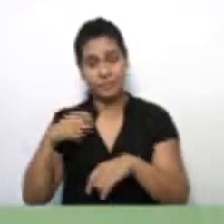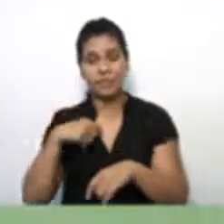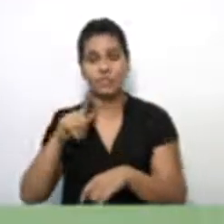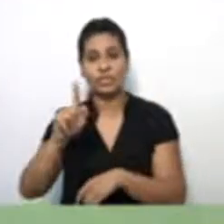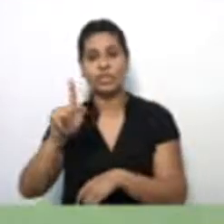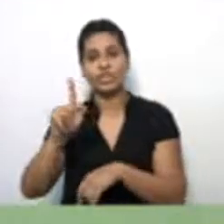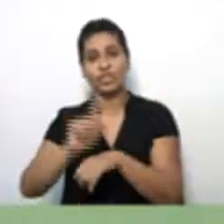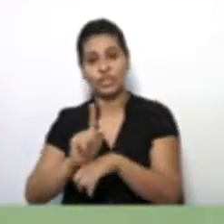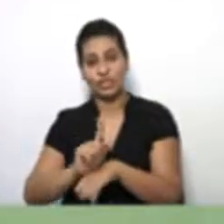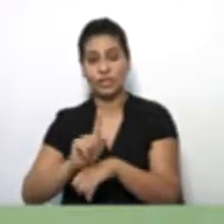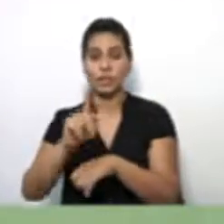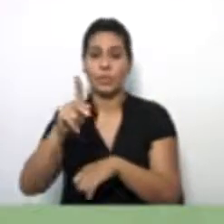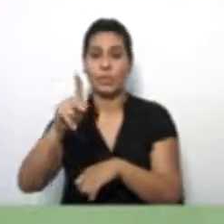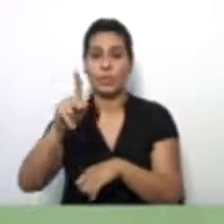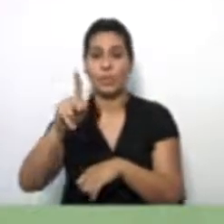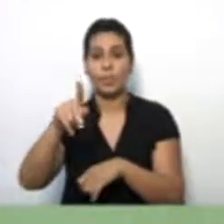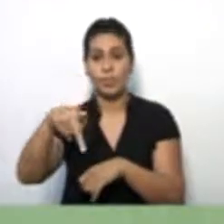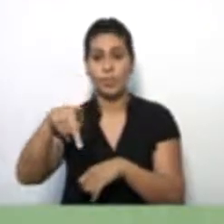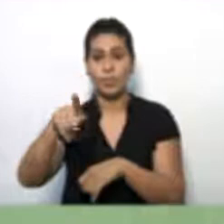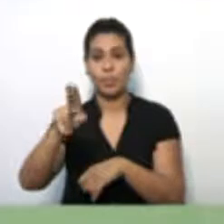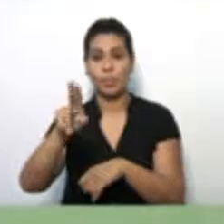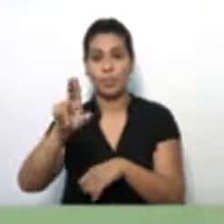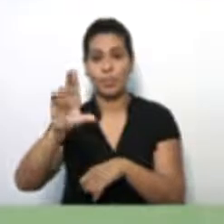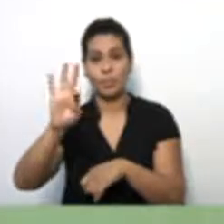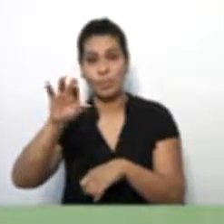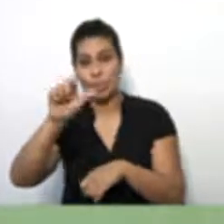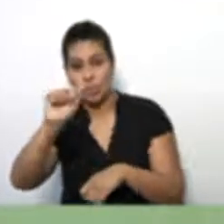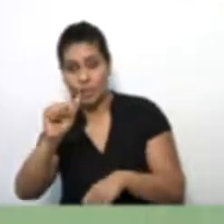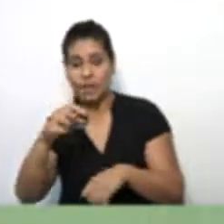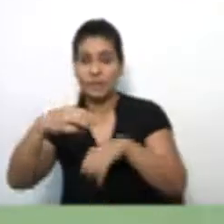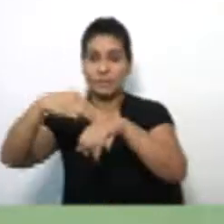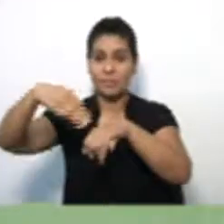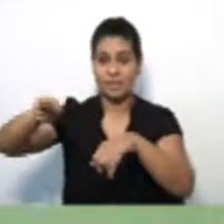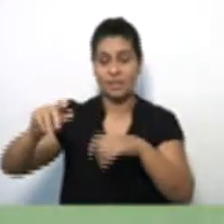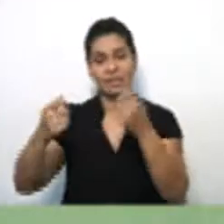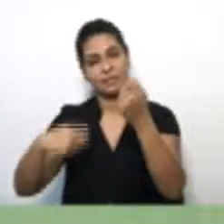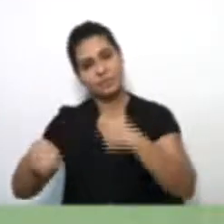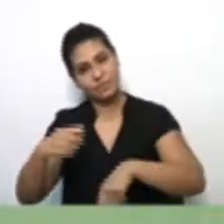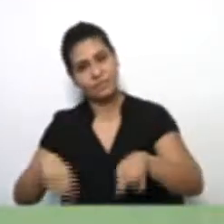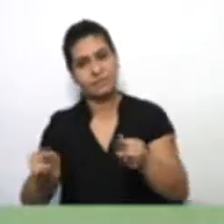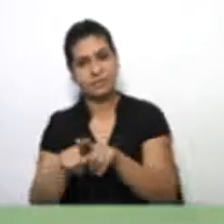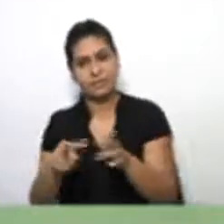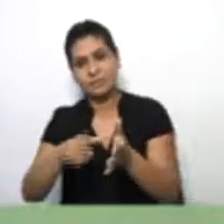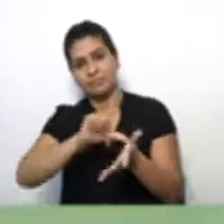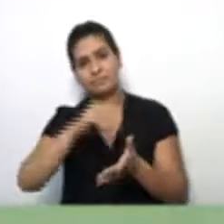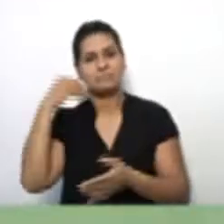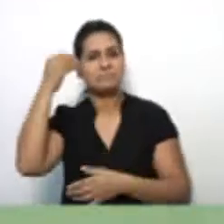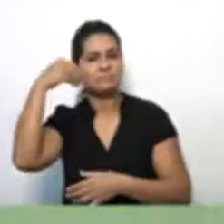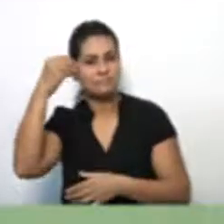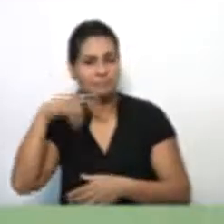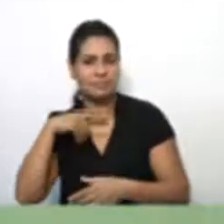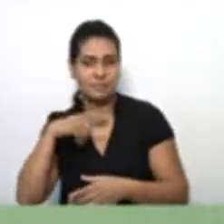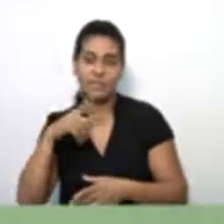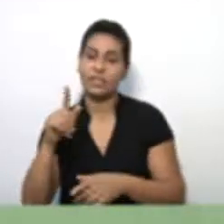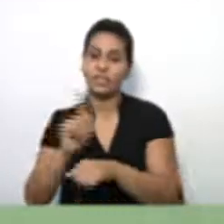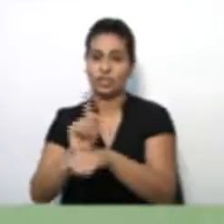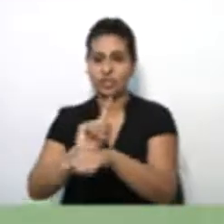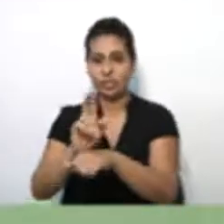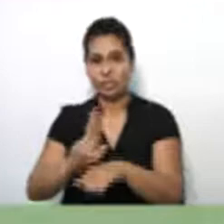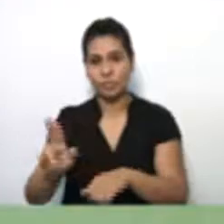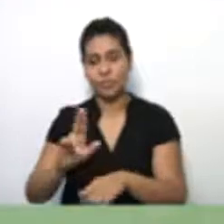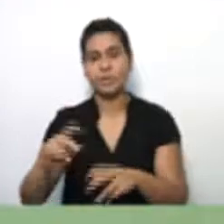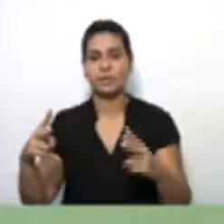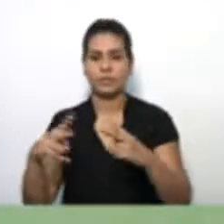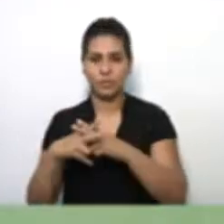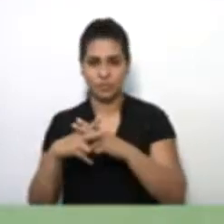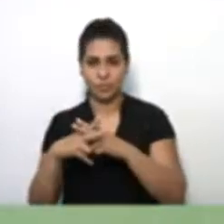pública, estou cursando mestrado em administração e minha experiência anterior era gestão pública na Universidade Federal